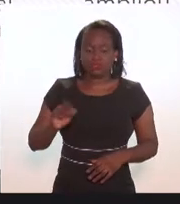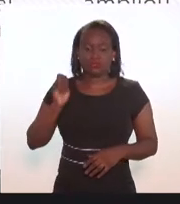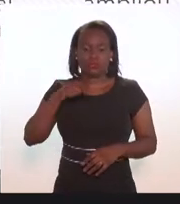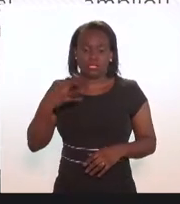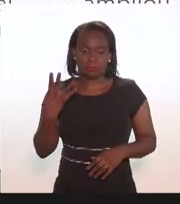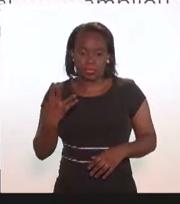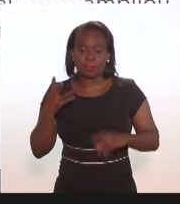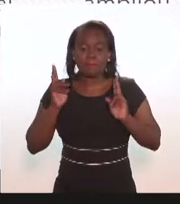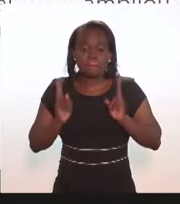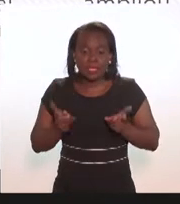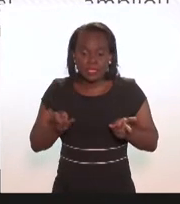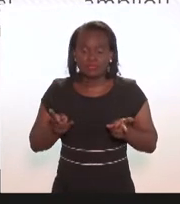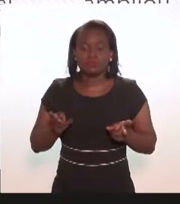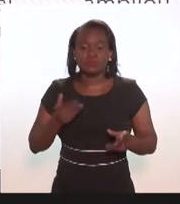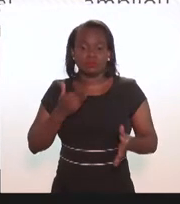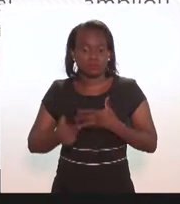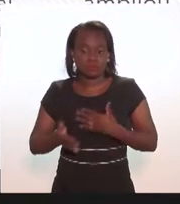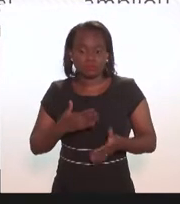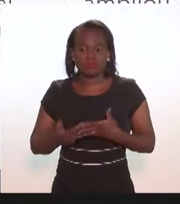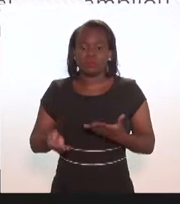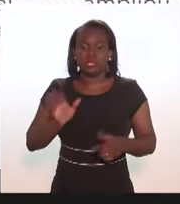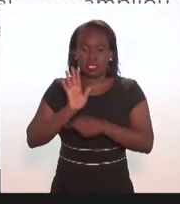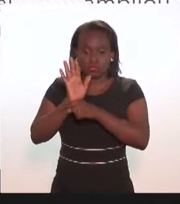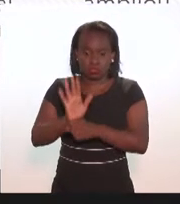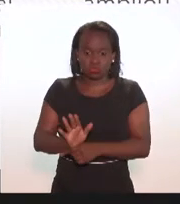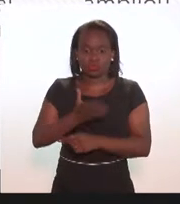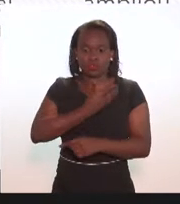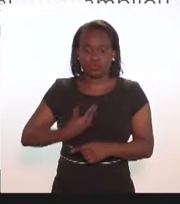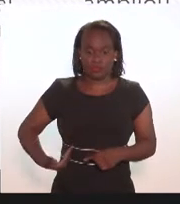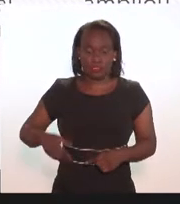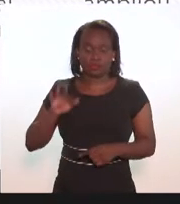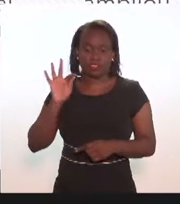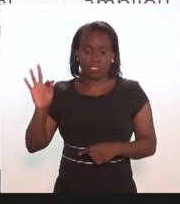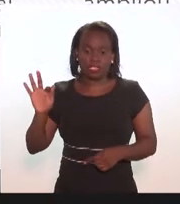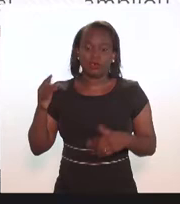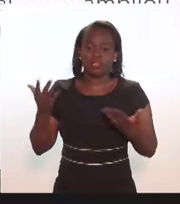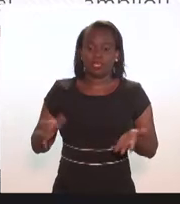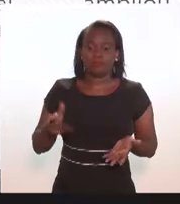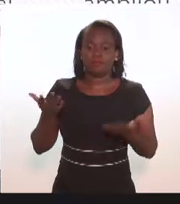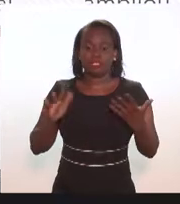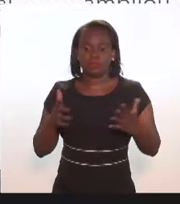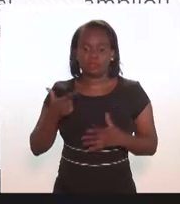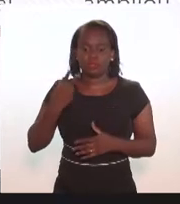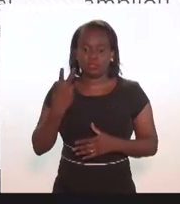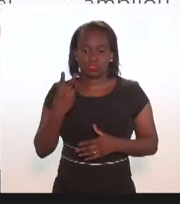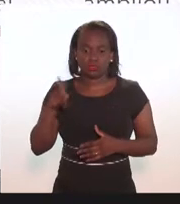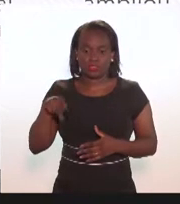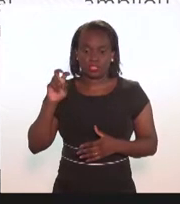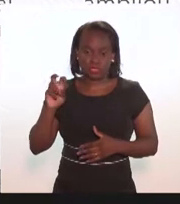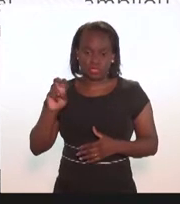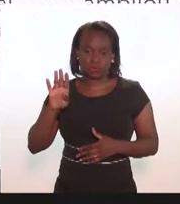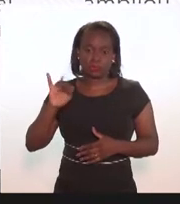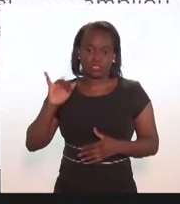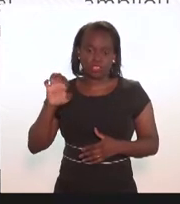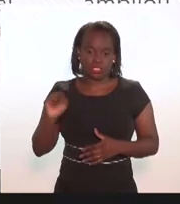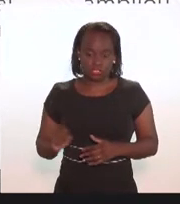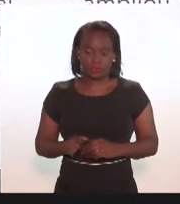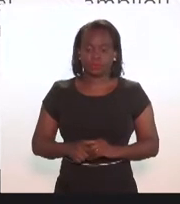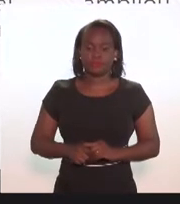quadrimestre, mesmo com a ajuda do governo federal, que foi em torno de 2,5 bilhões de